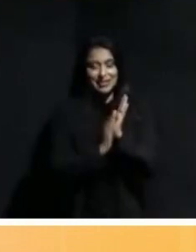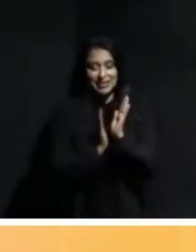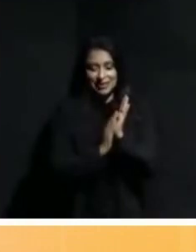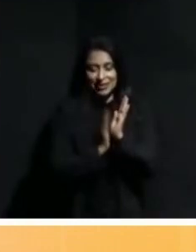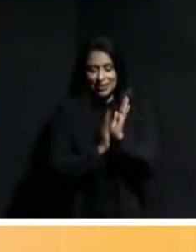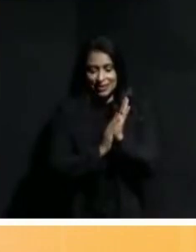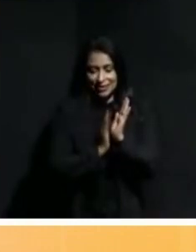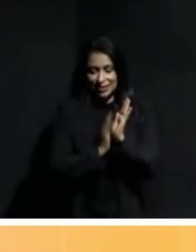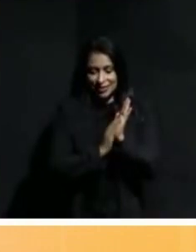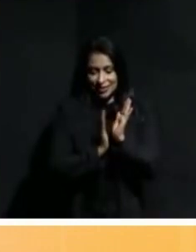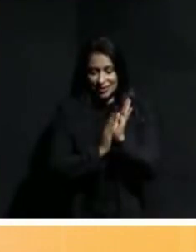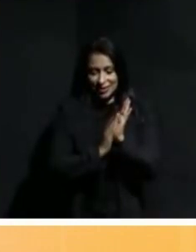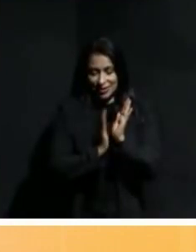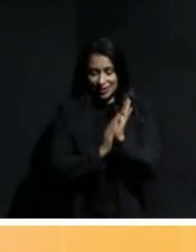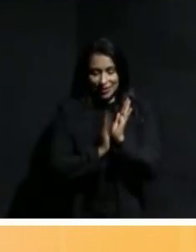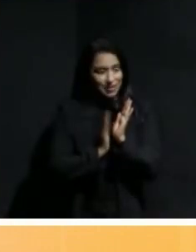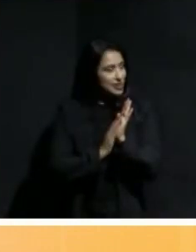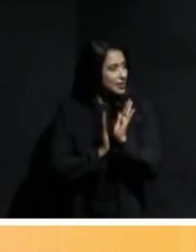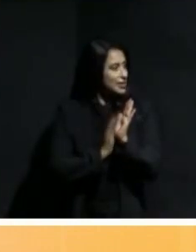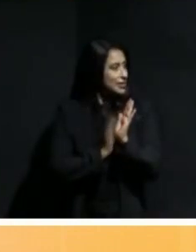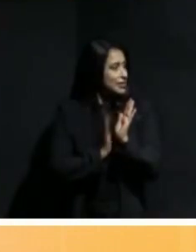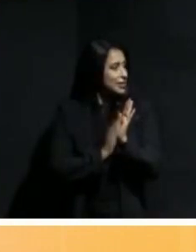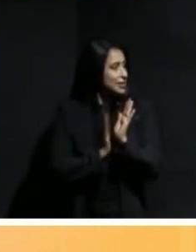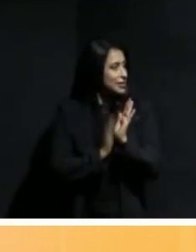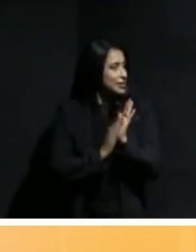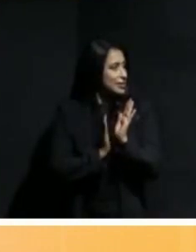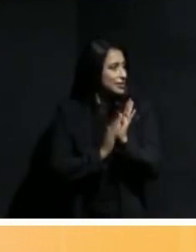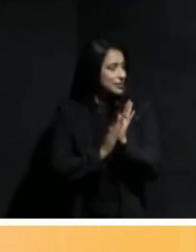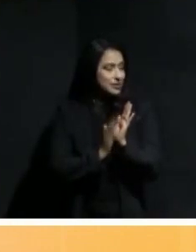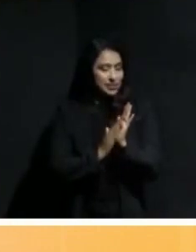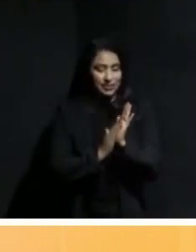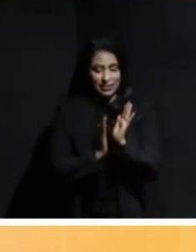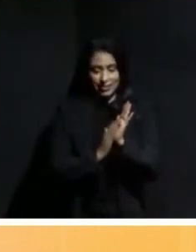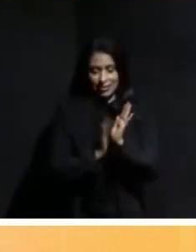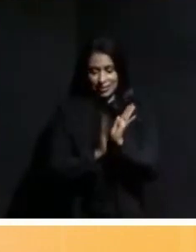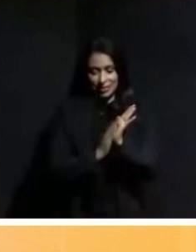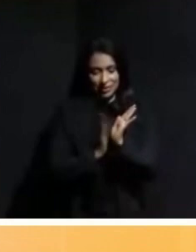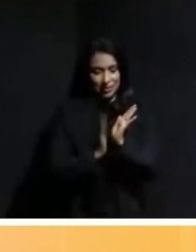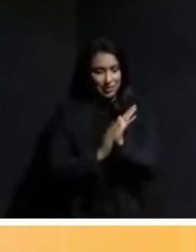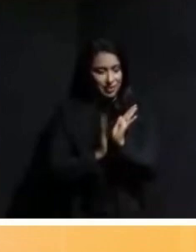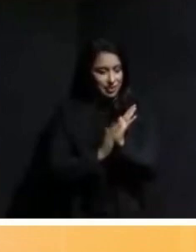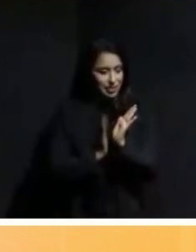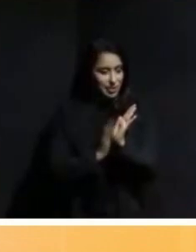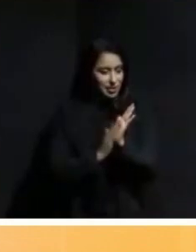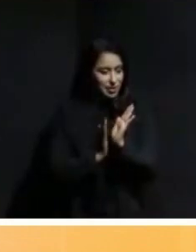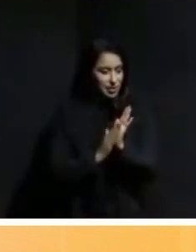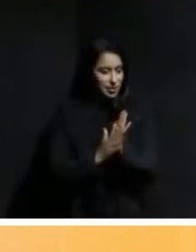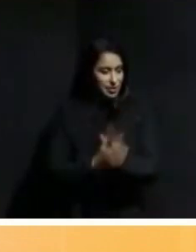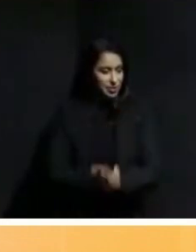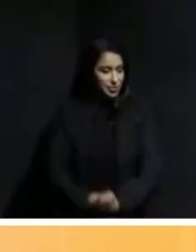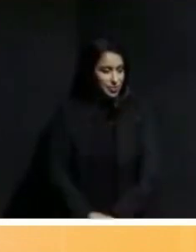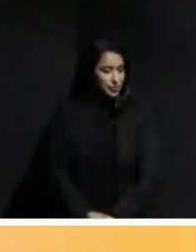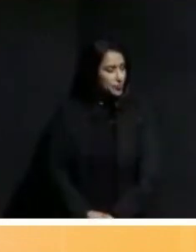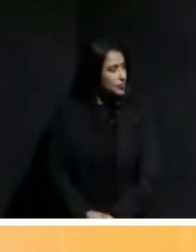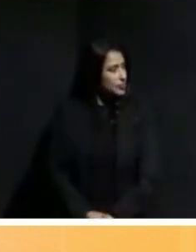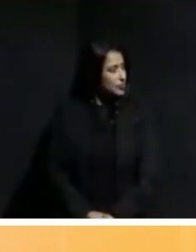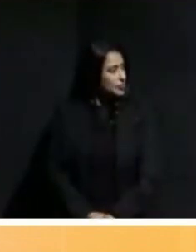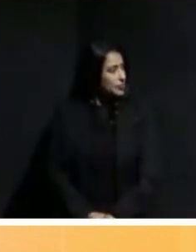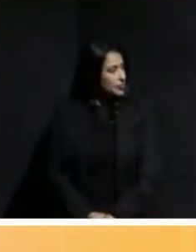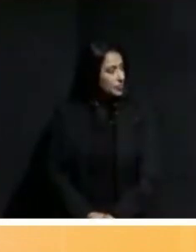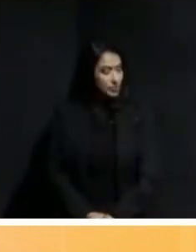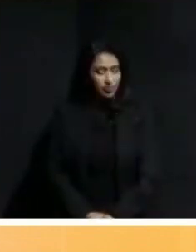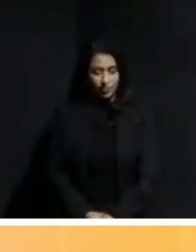nos cargos de confiança da estatal. Isso significa que pode vir mais indicações